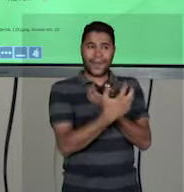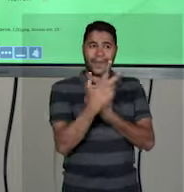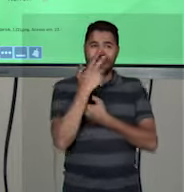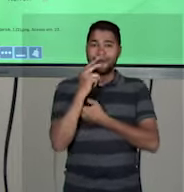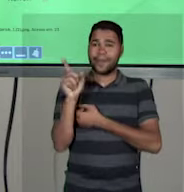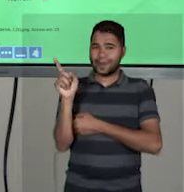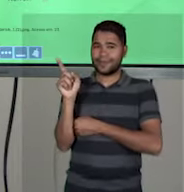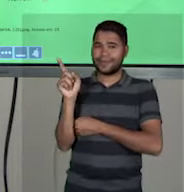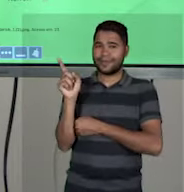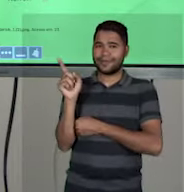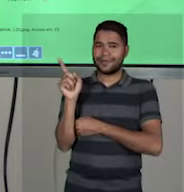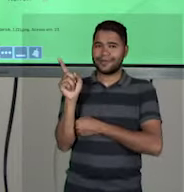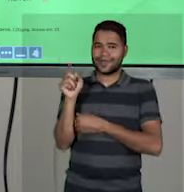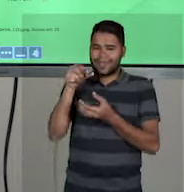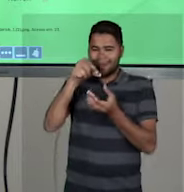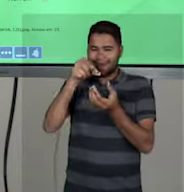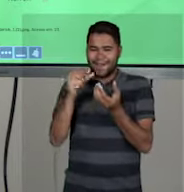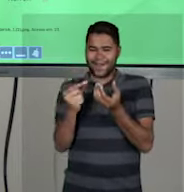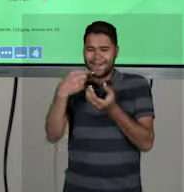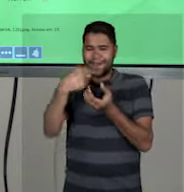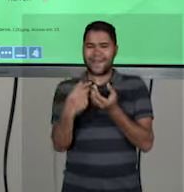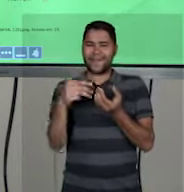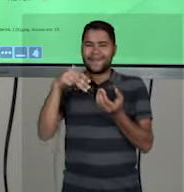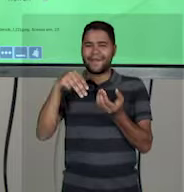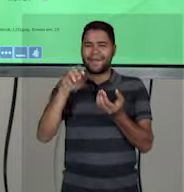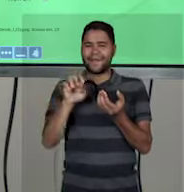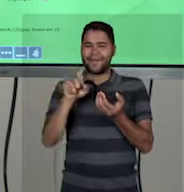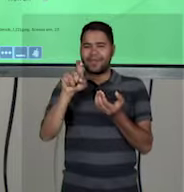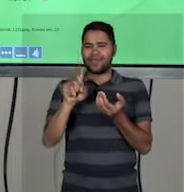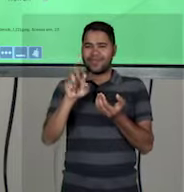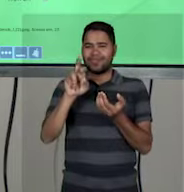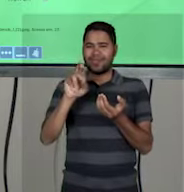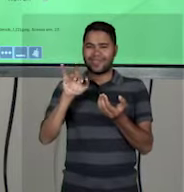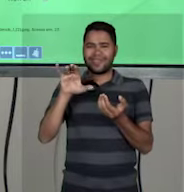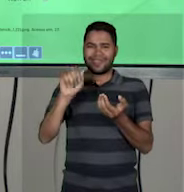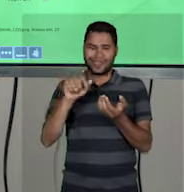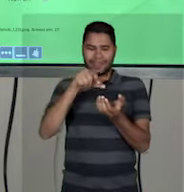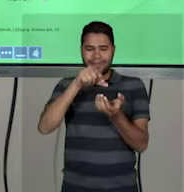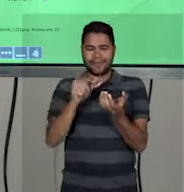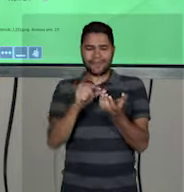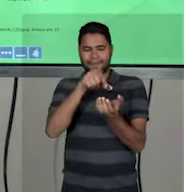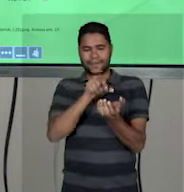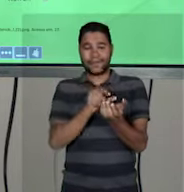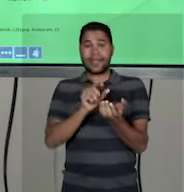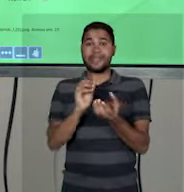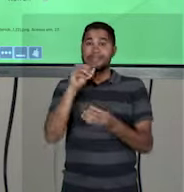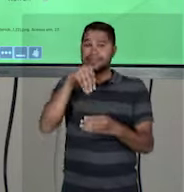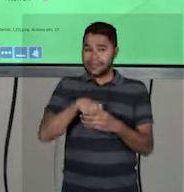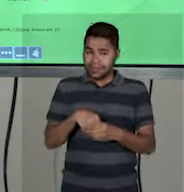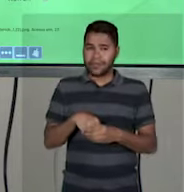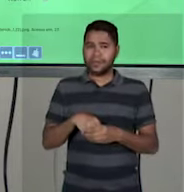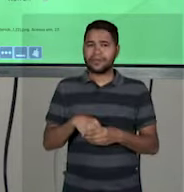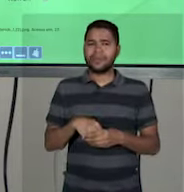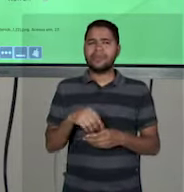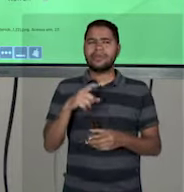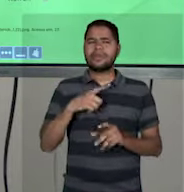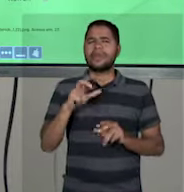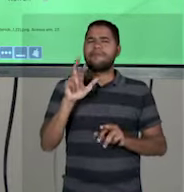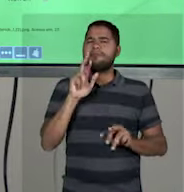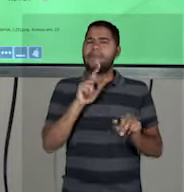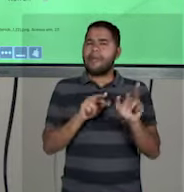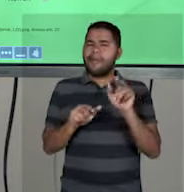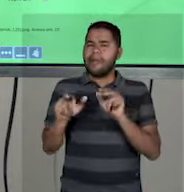tem esse formato aqui, parecendo um formato de feijão ou do gomo de mexerica. E aí, dentro do gomo de mexerica, não tem